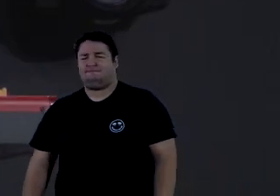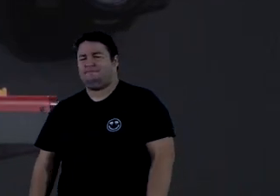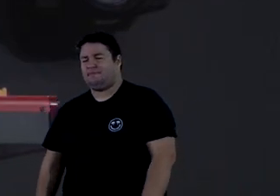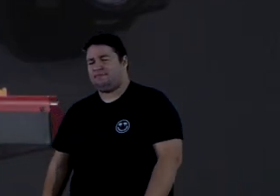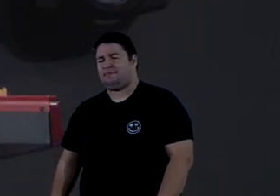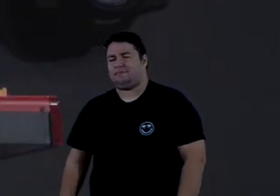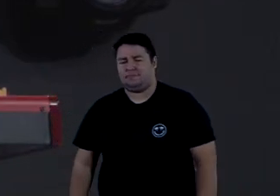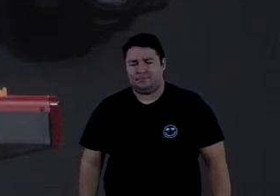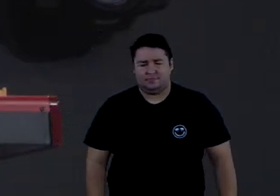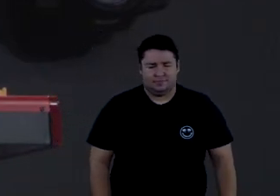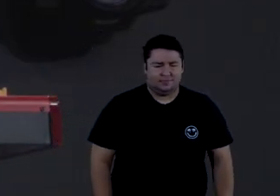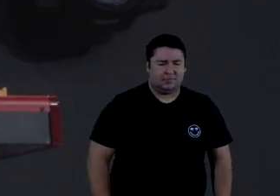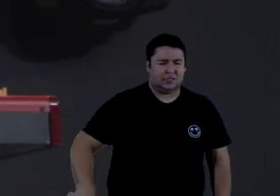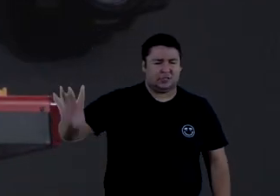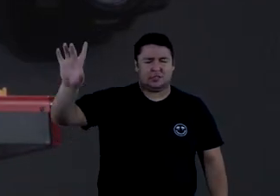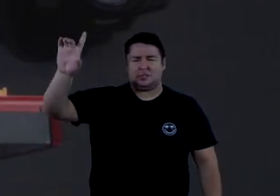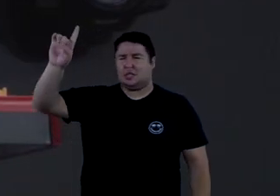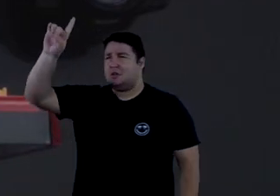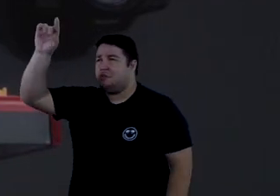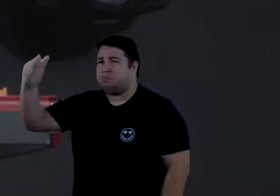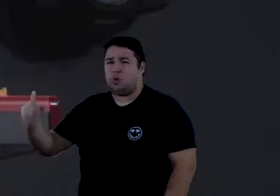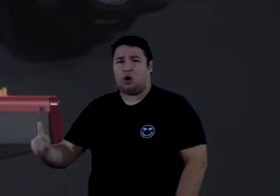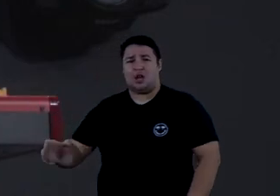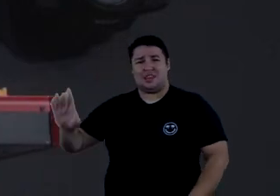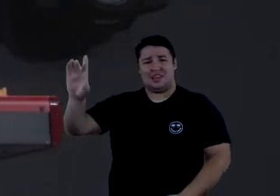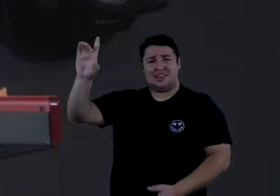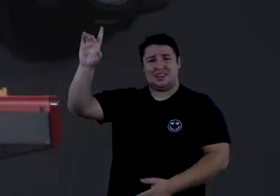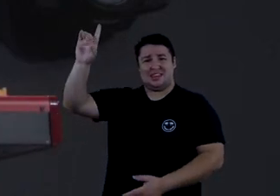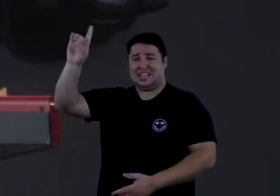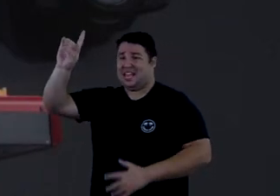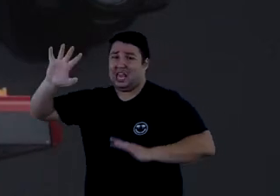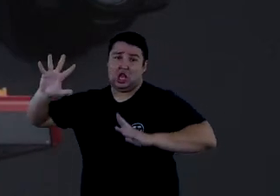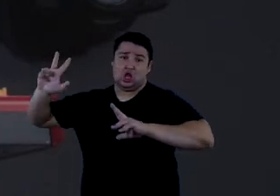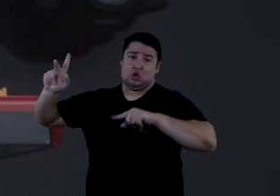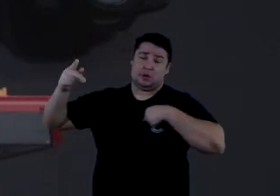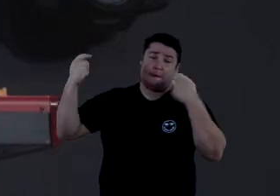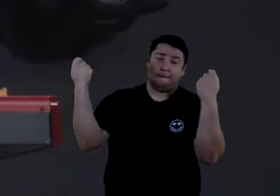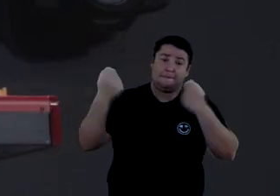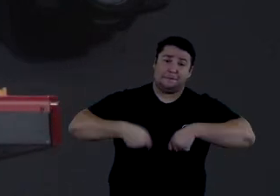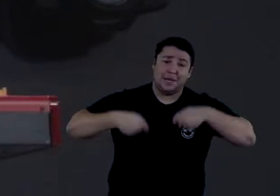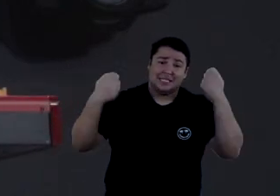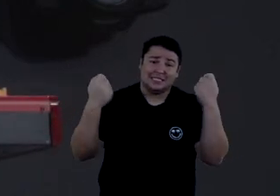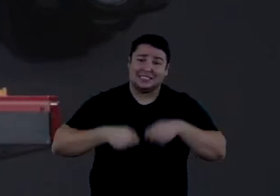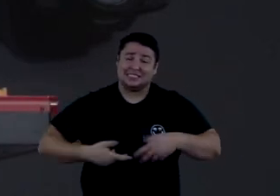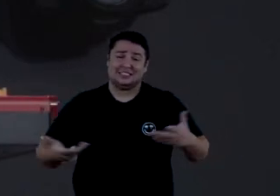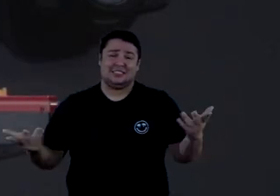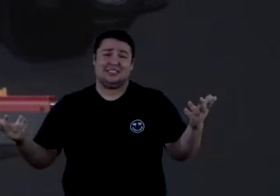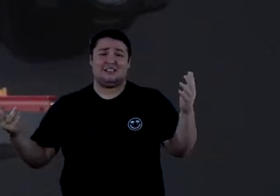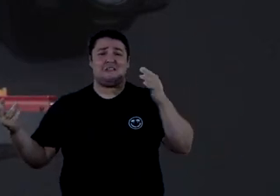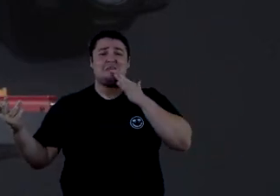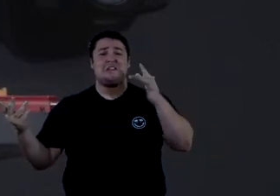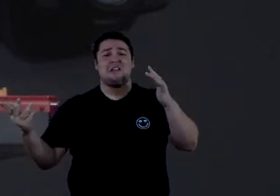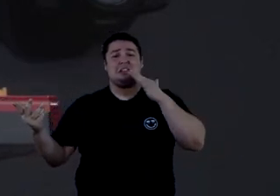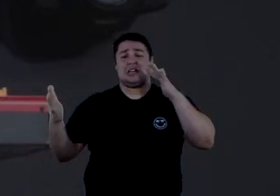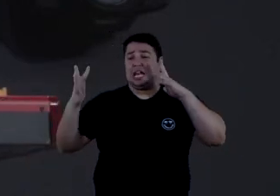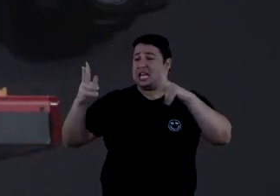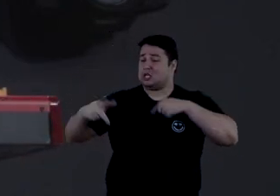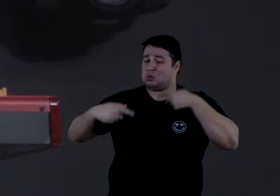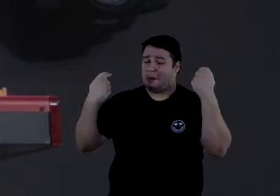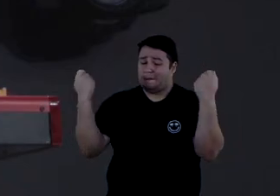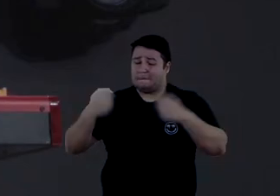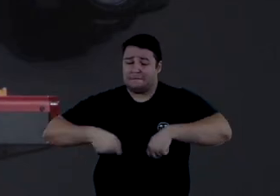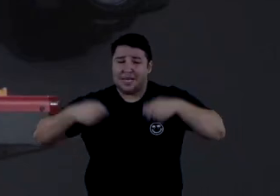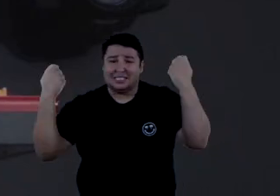basta. A presença de Deus, ela é suficiente. Ah, ela é